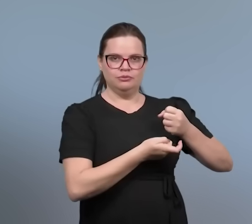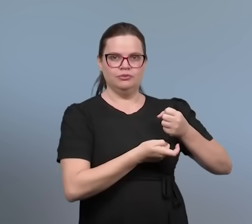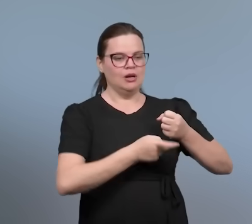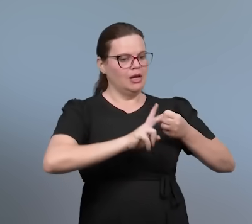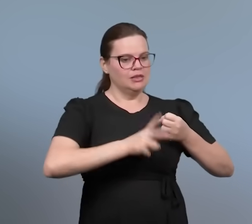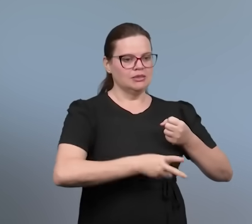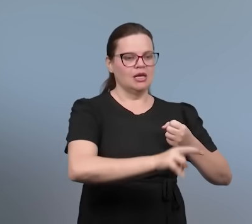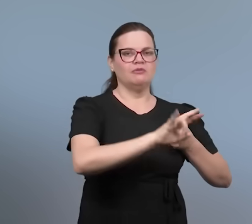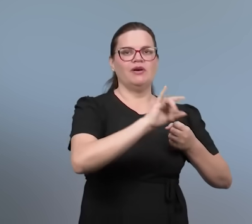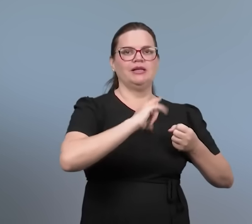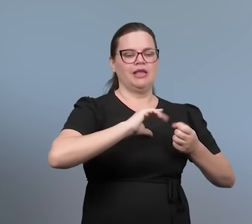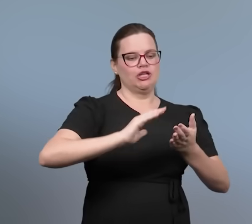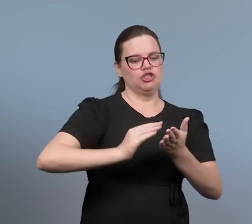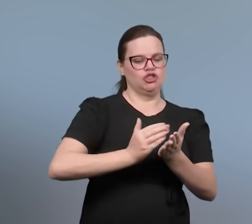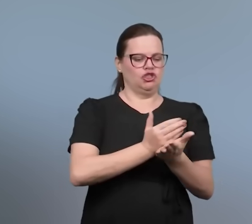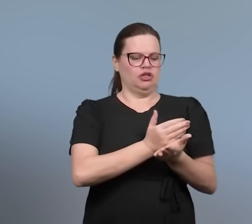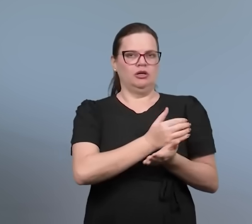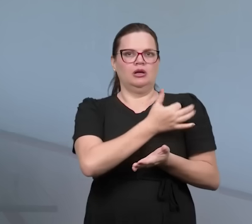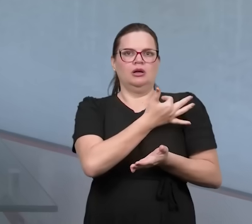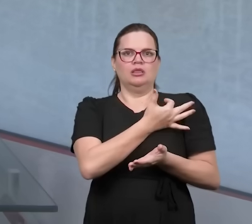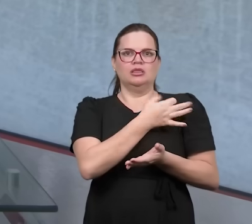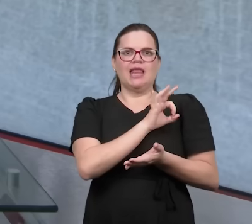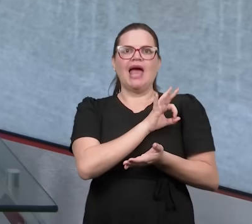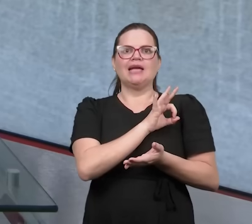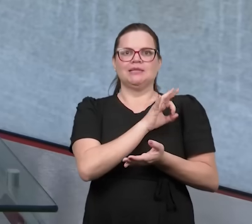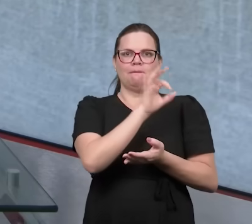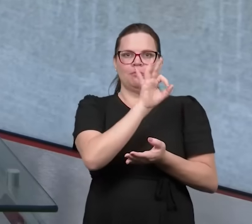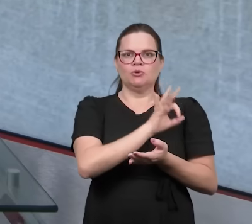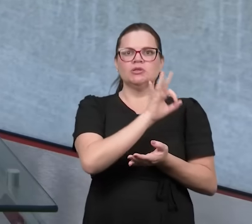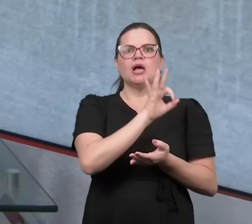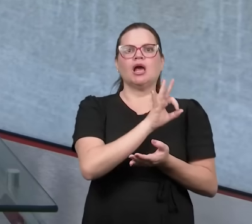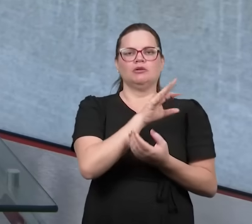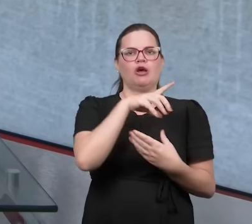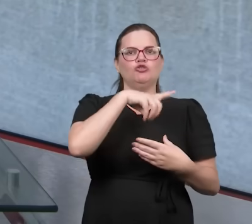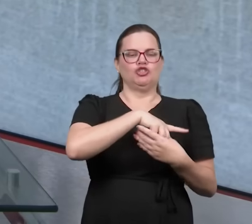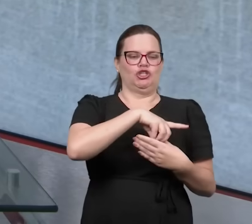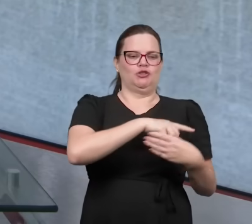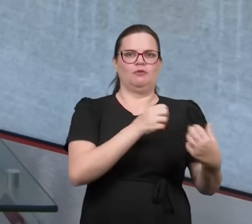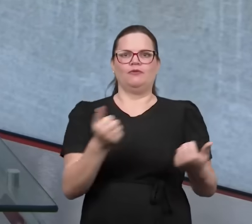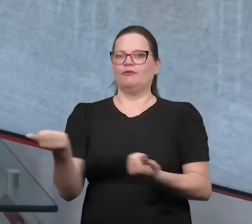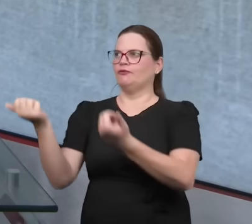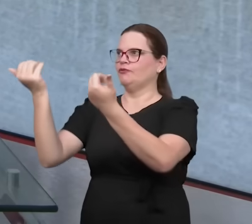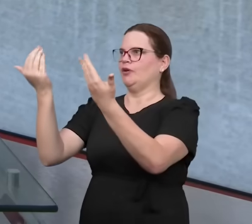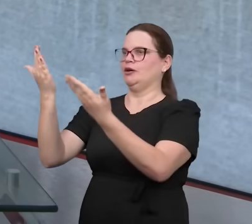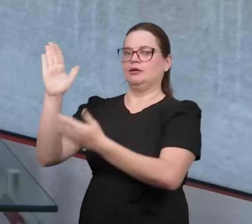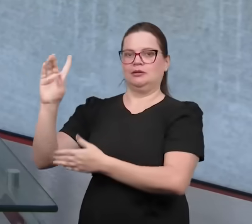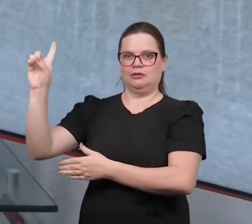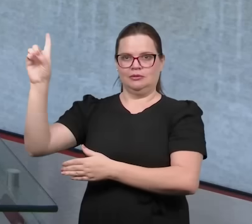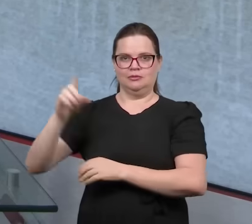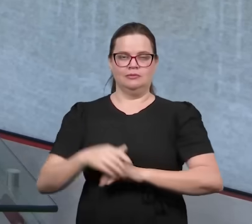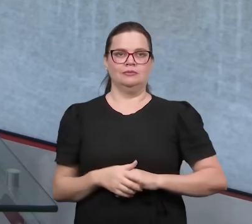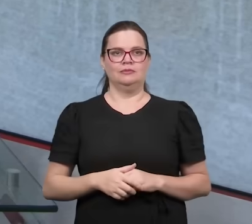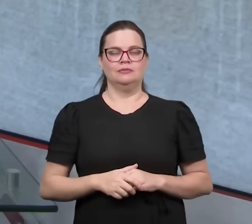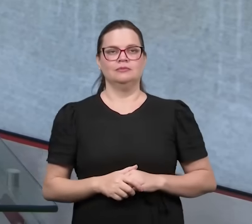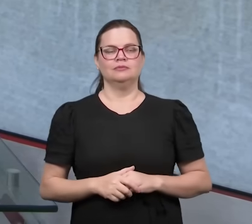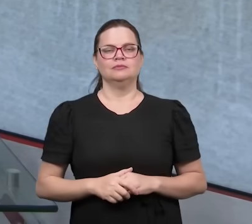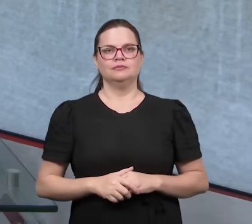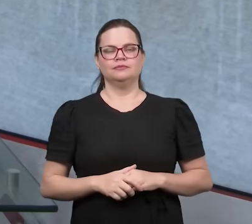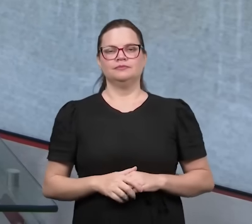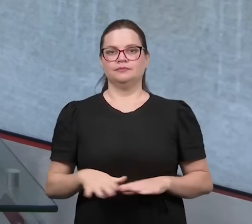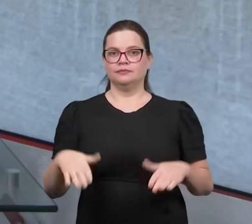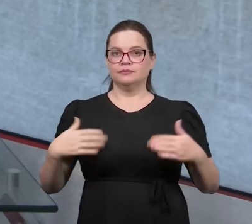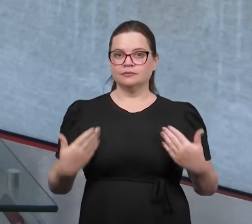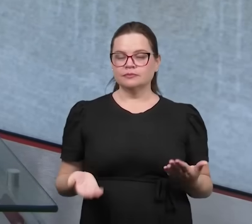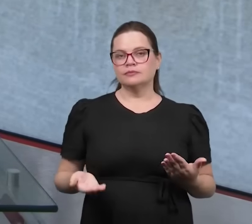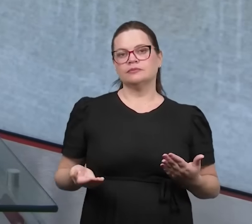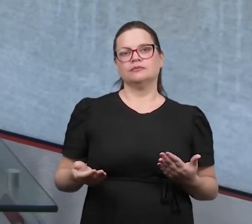será santo ao Senhor. Santo quer dizer separado, consagrado ao Senhor. Então,